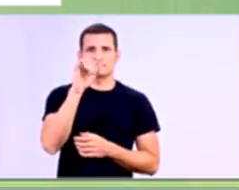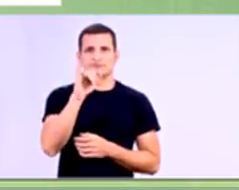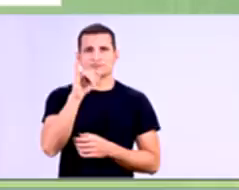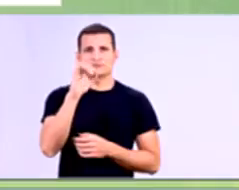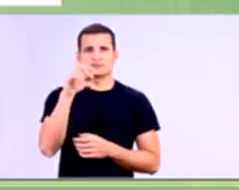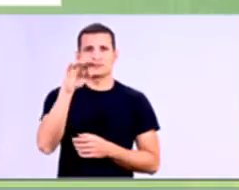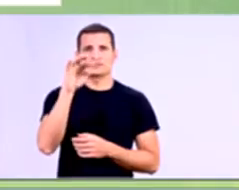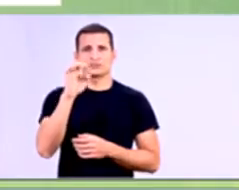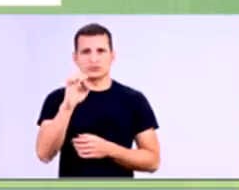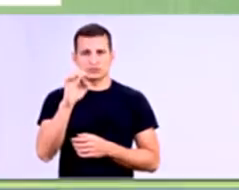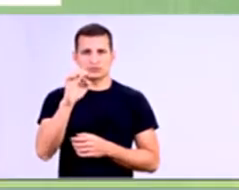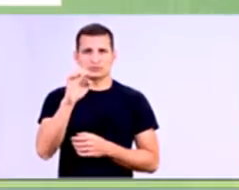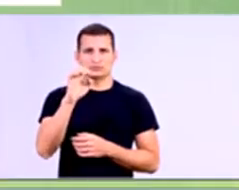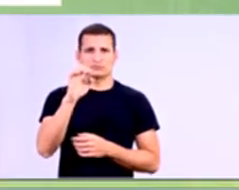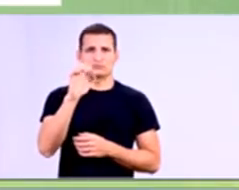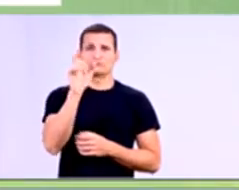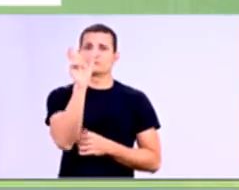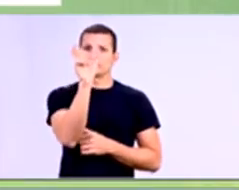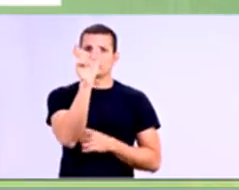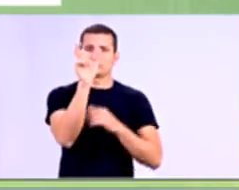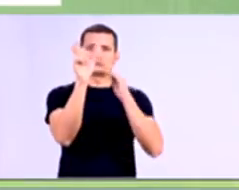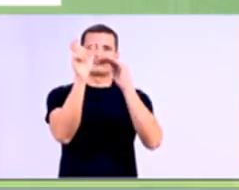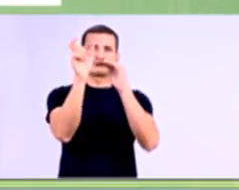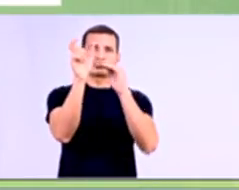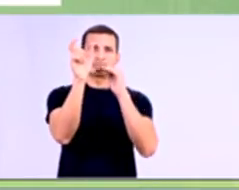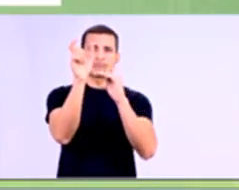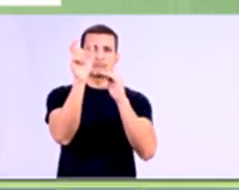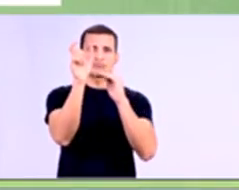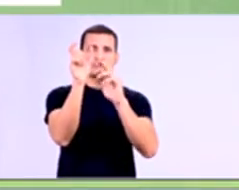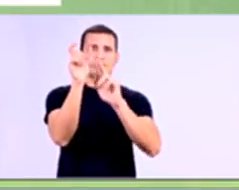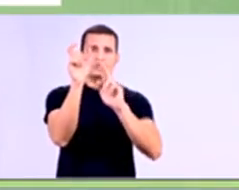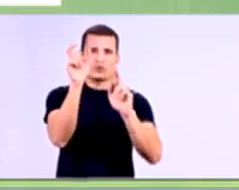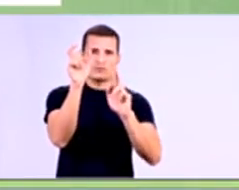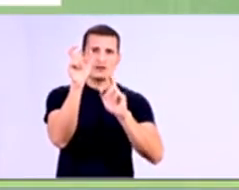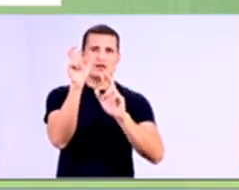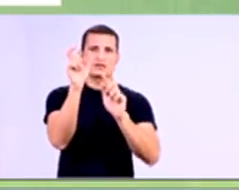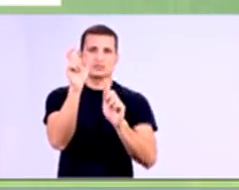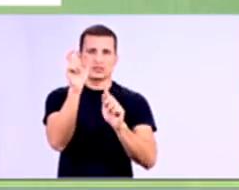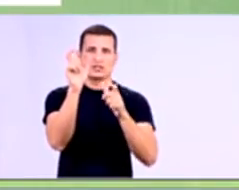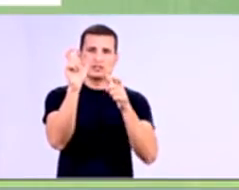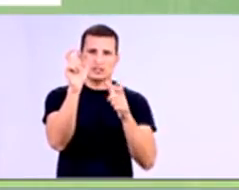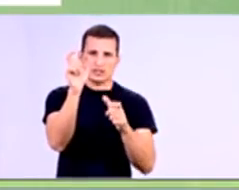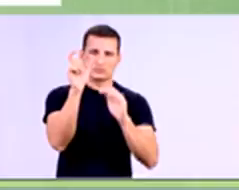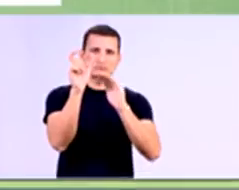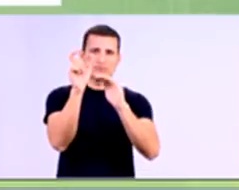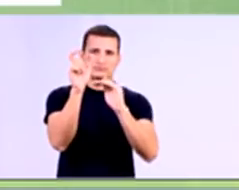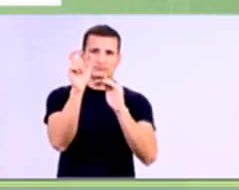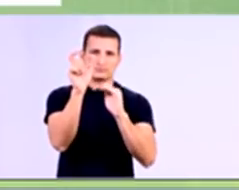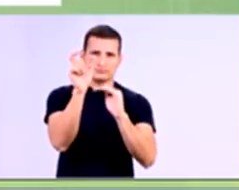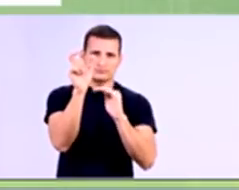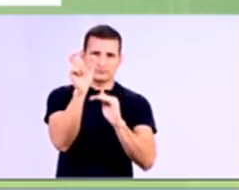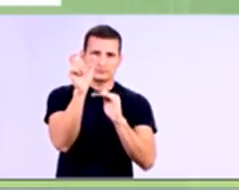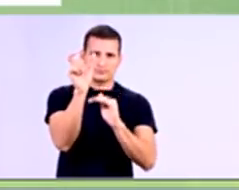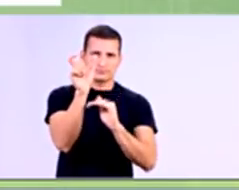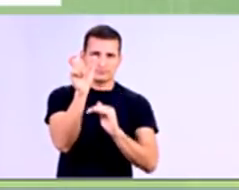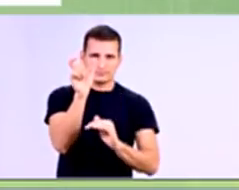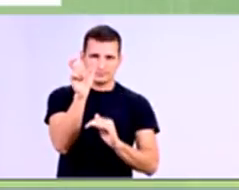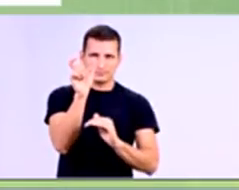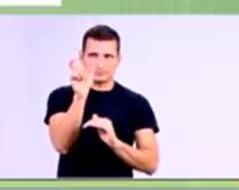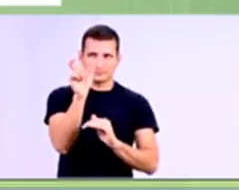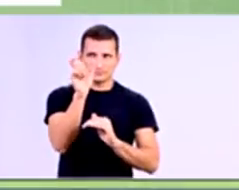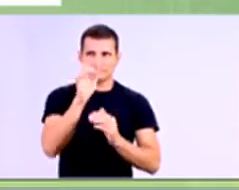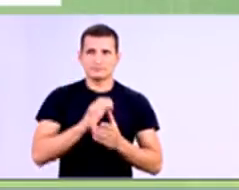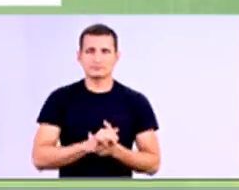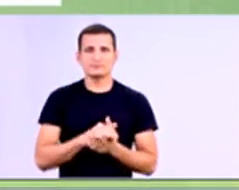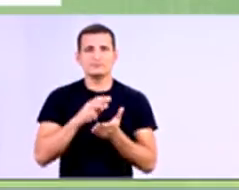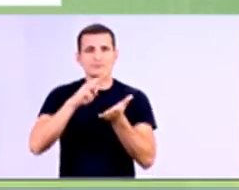os atributos nome, RG, endereço, né, e etc. Tem vários atributos aqui, assim como